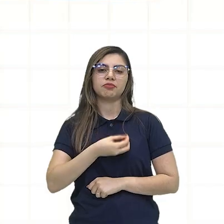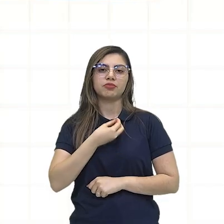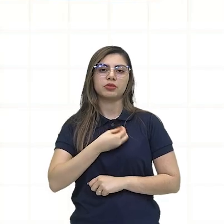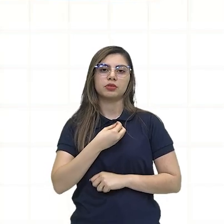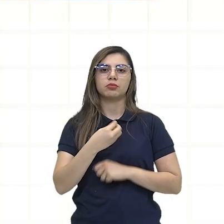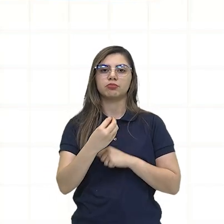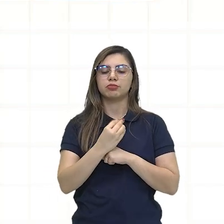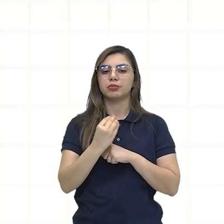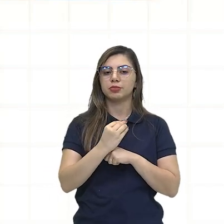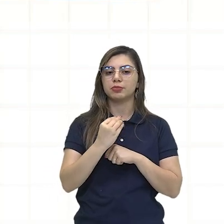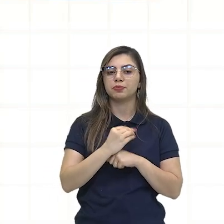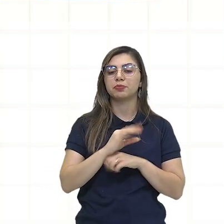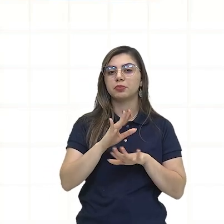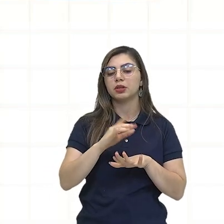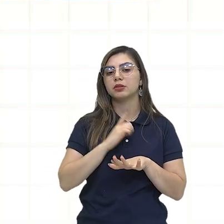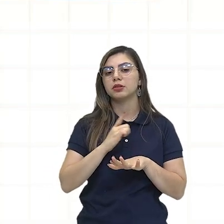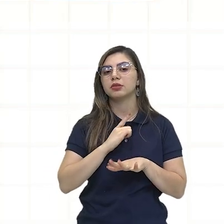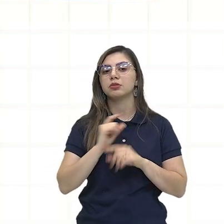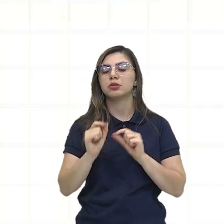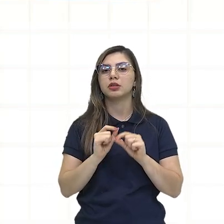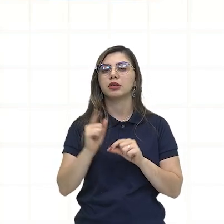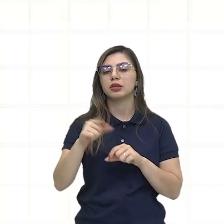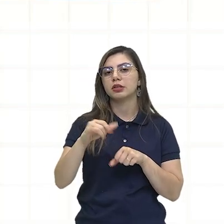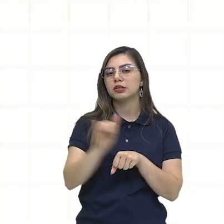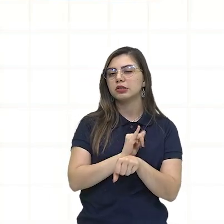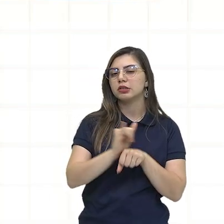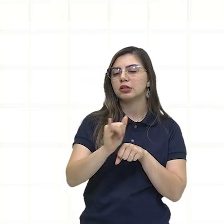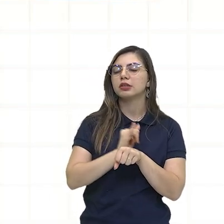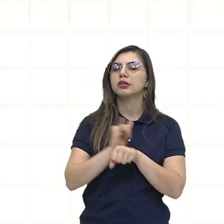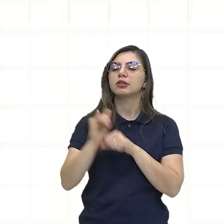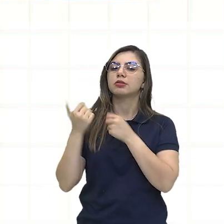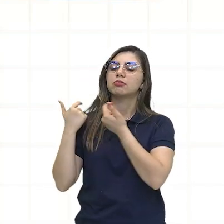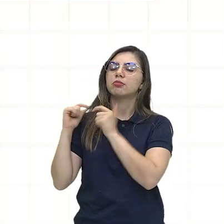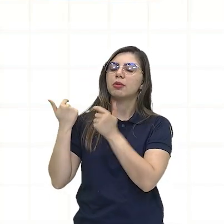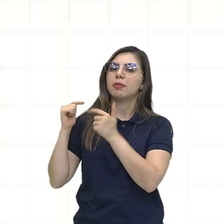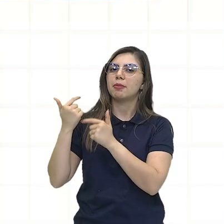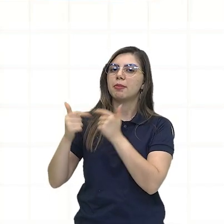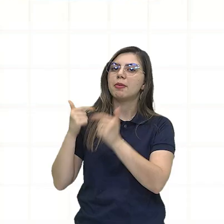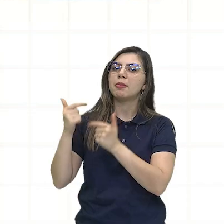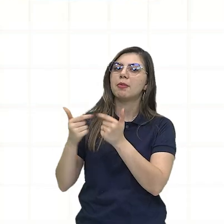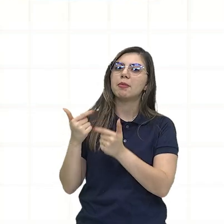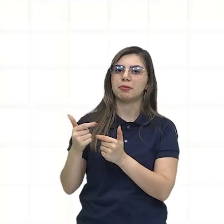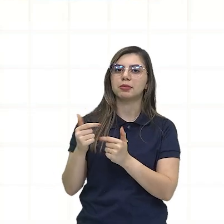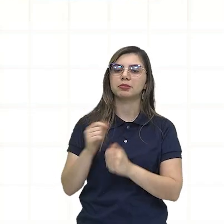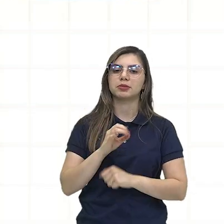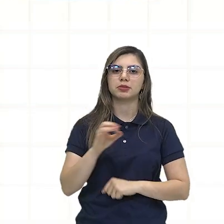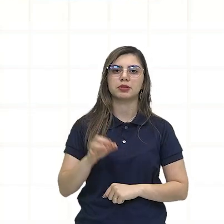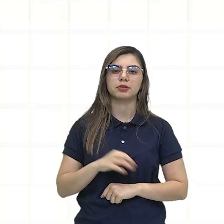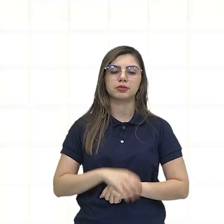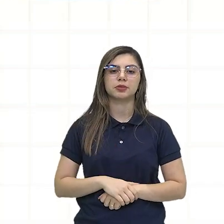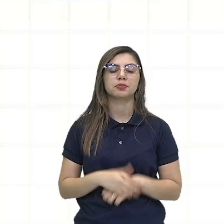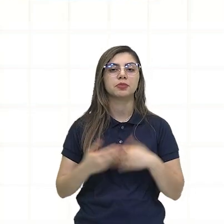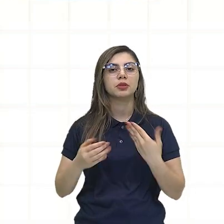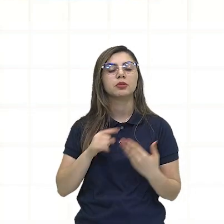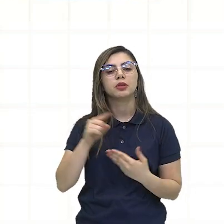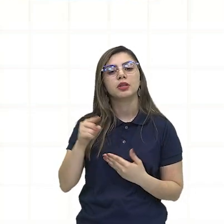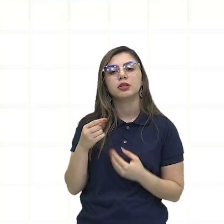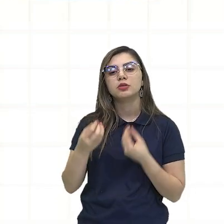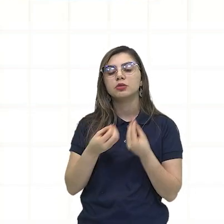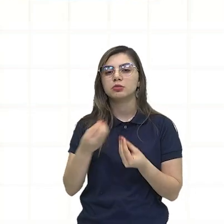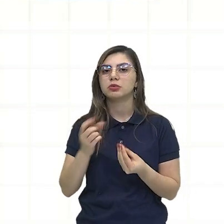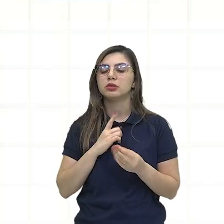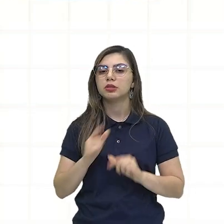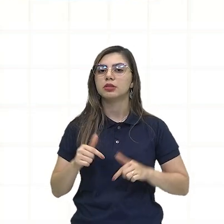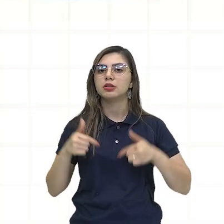artesanal as técnicas tradicionais que foram passadas de geração para geração. E esse trabalho